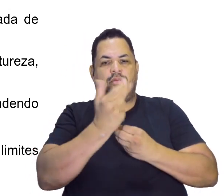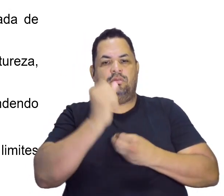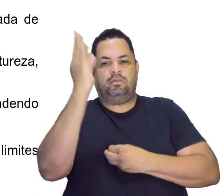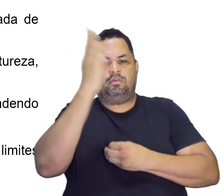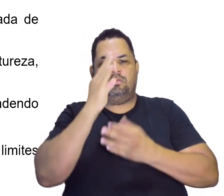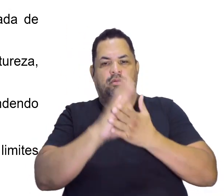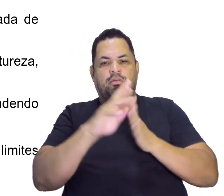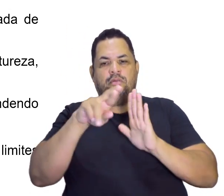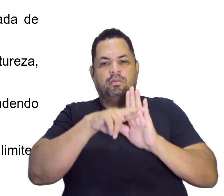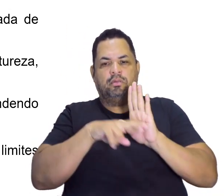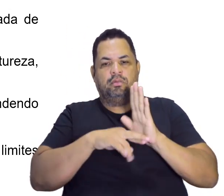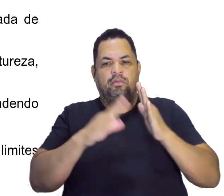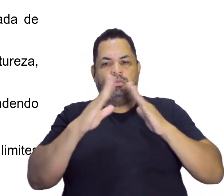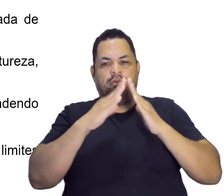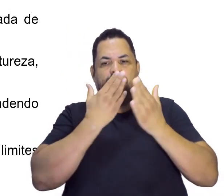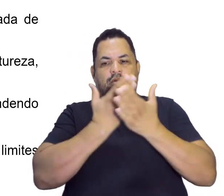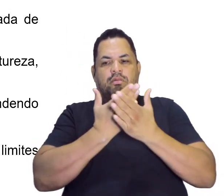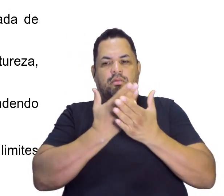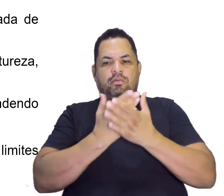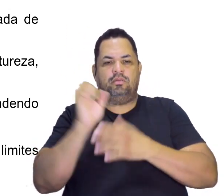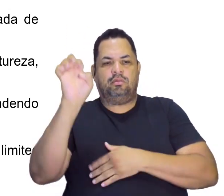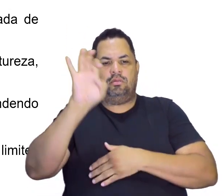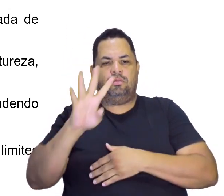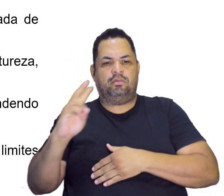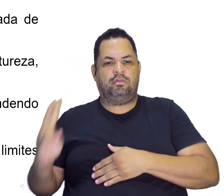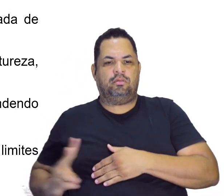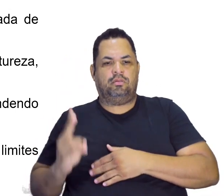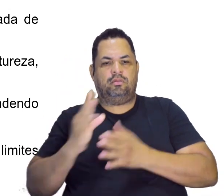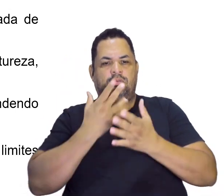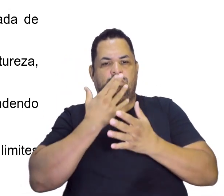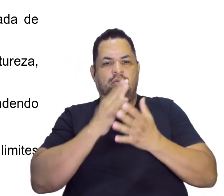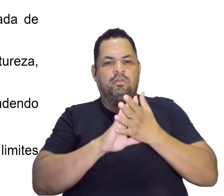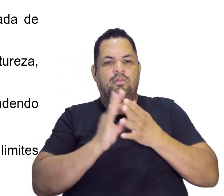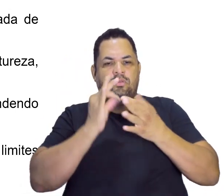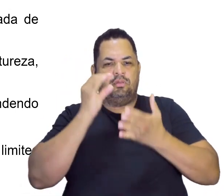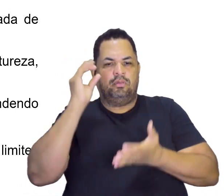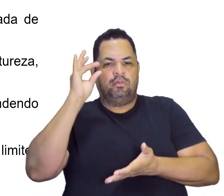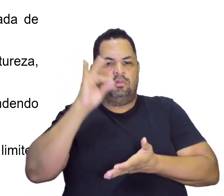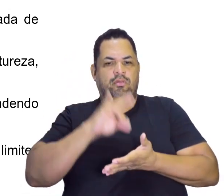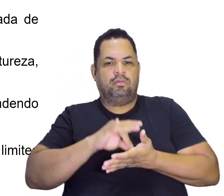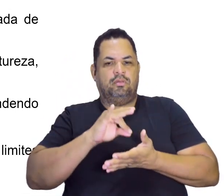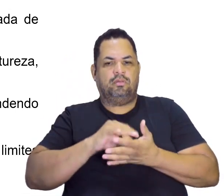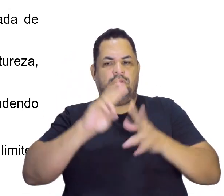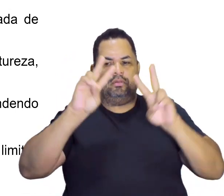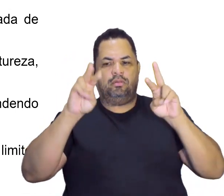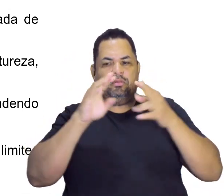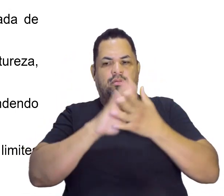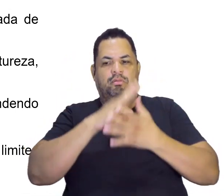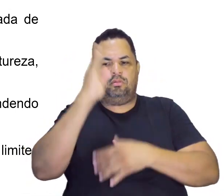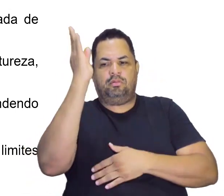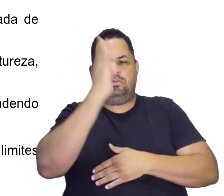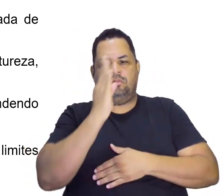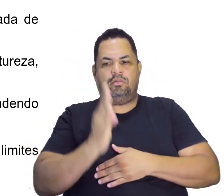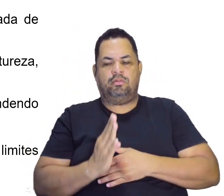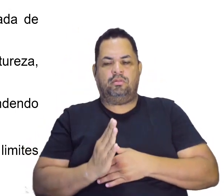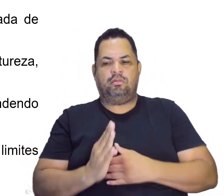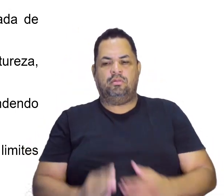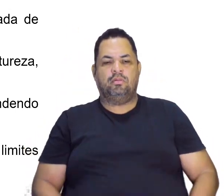normas acadêmicas europeias, valorizando as cores e